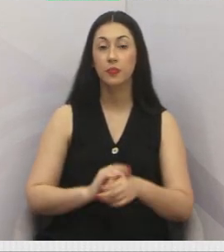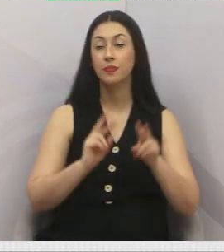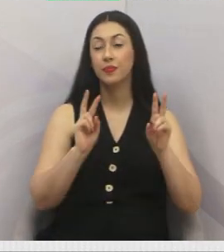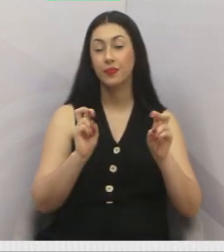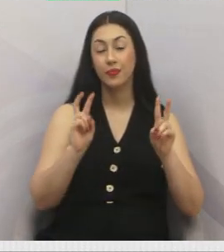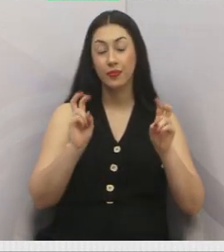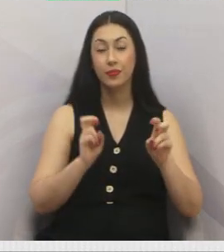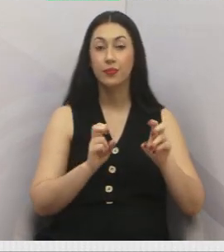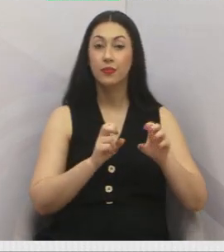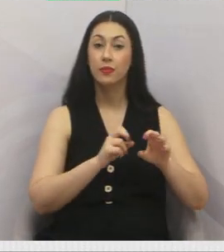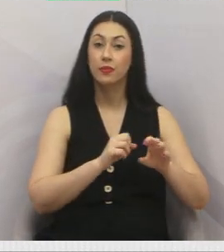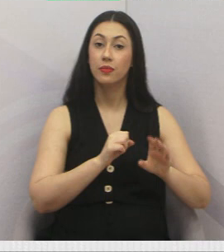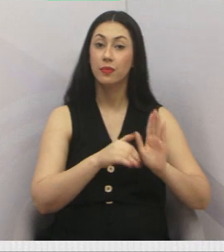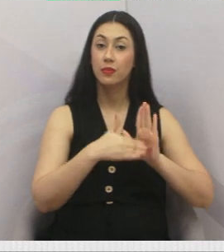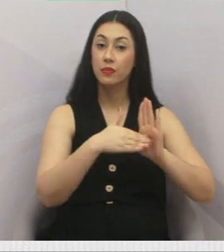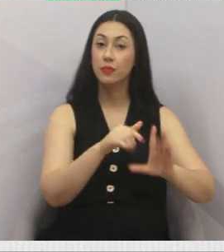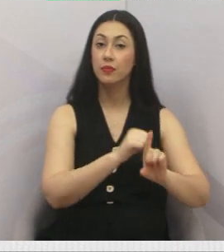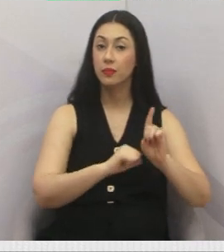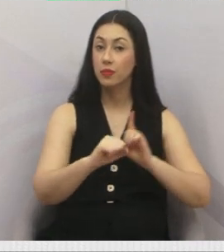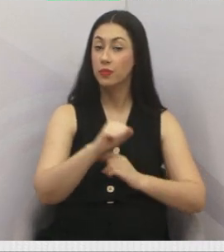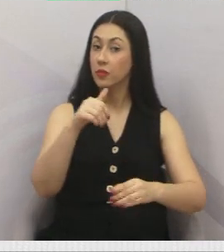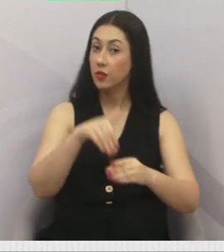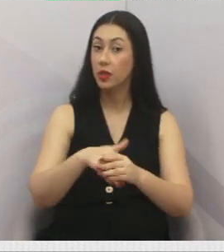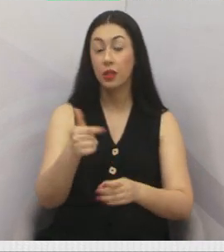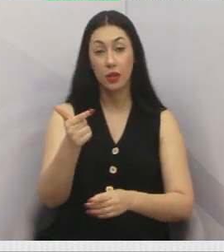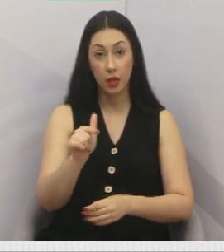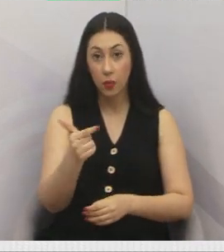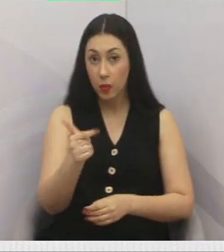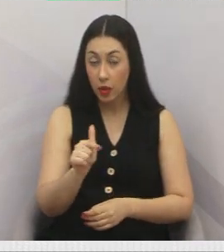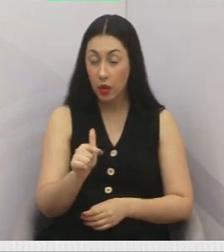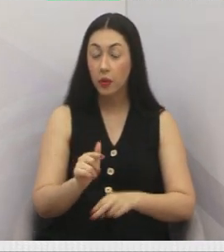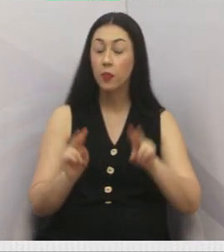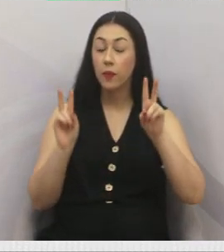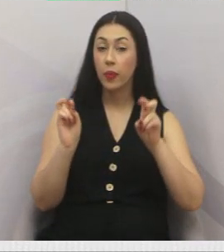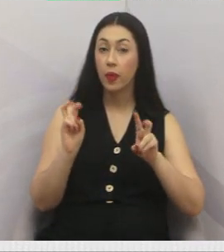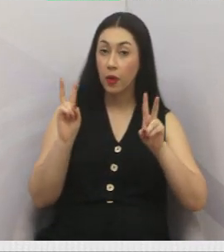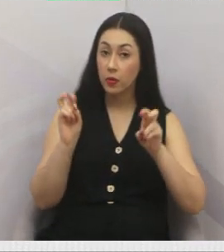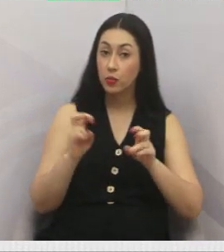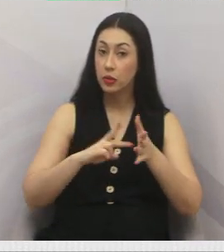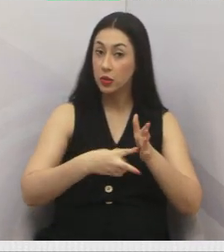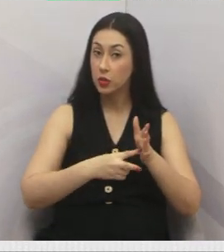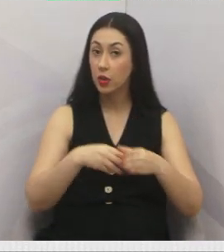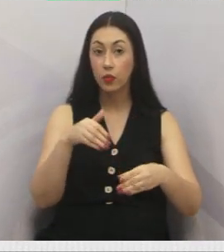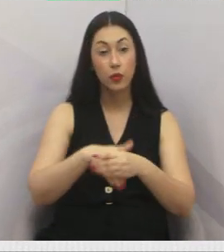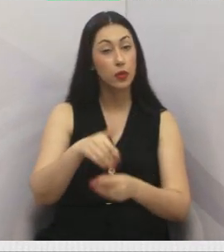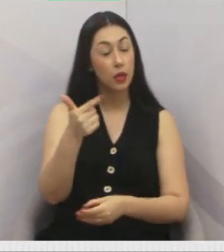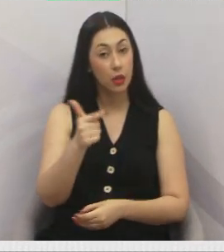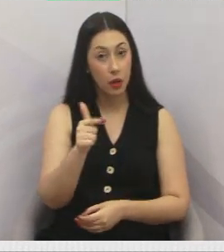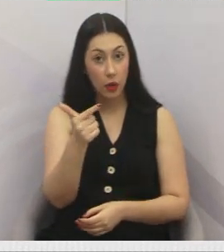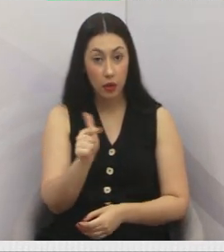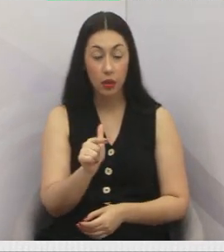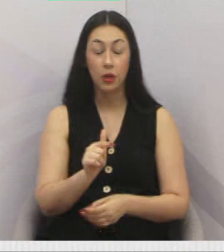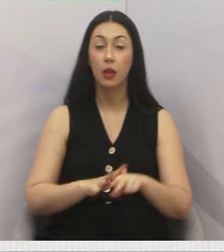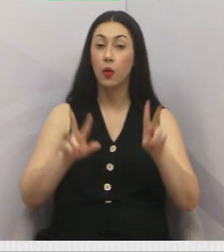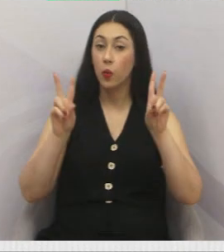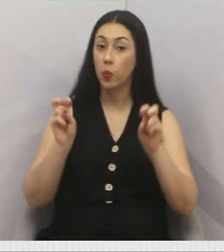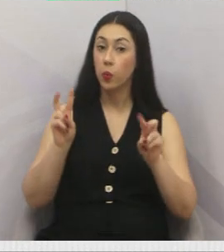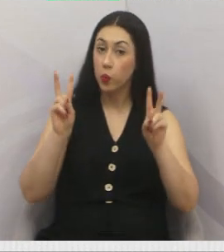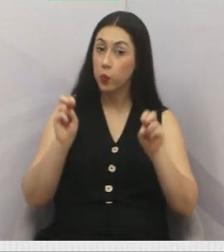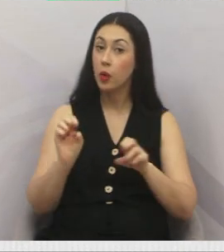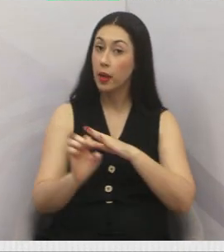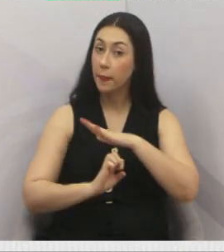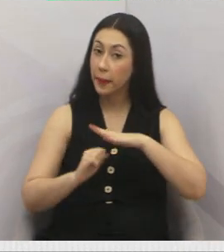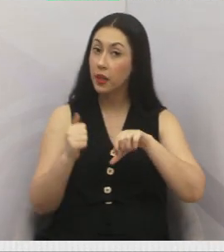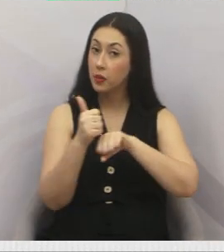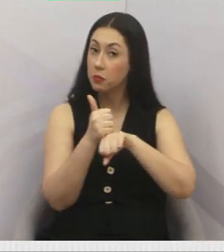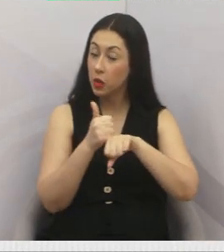Segmento movimentos populares, voto em branco. Segmento entidade classe sindical, voto em branco. Segmento